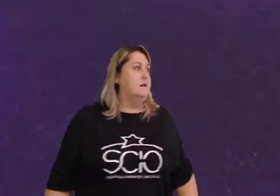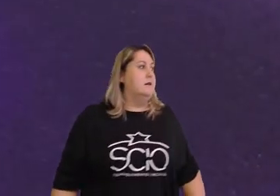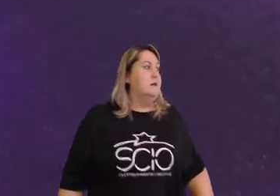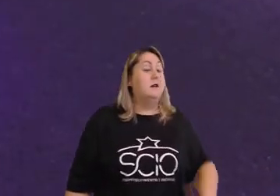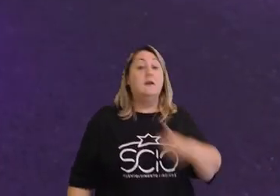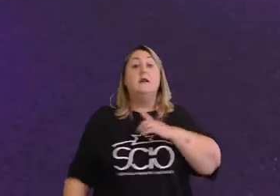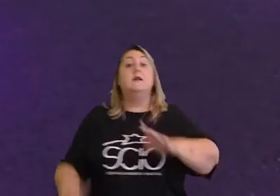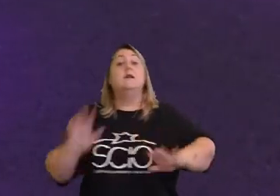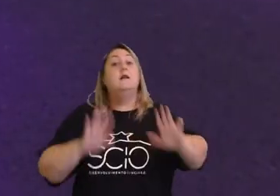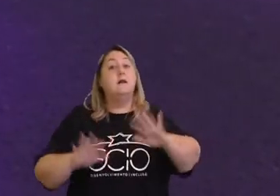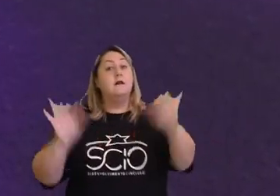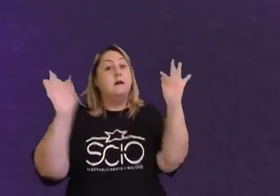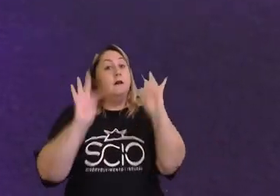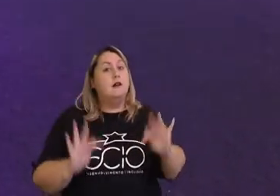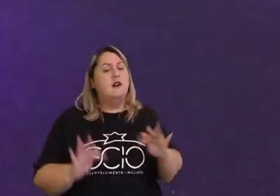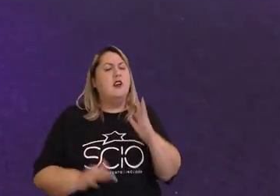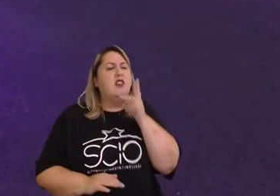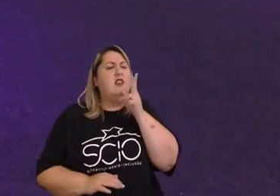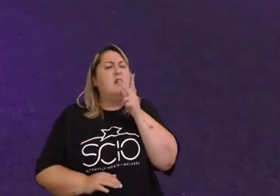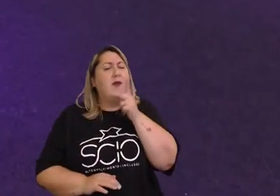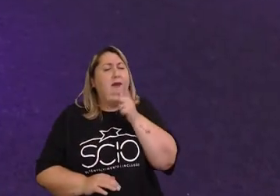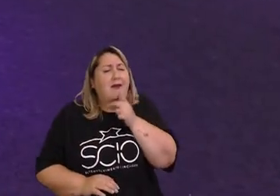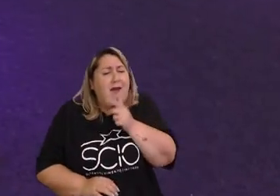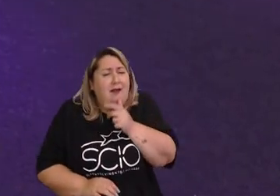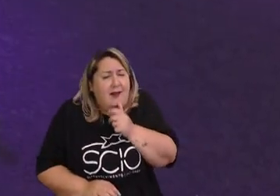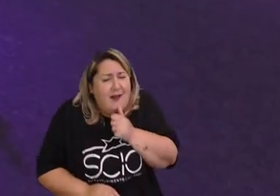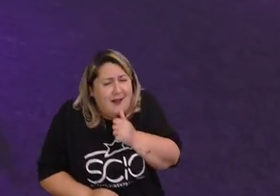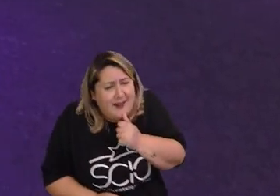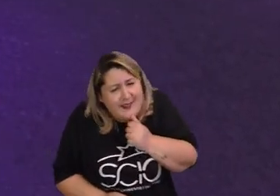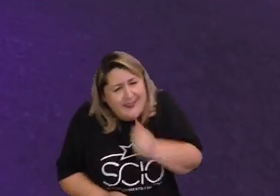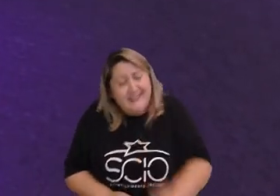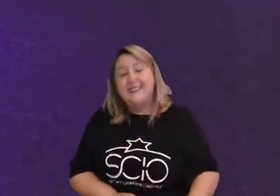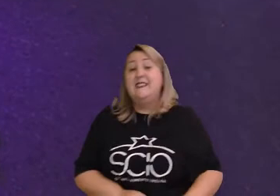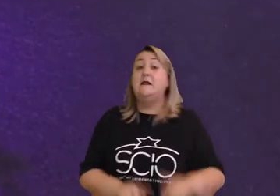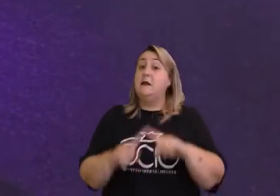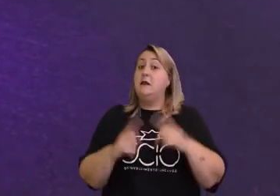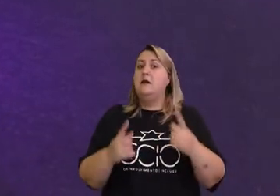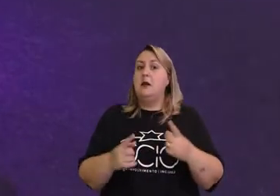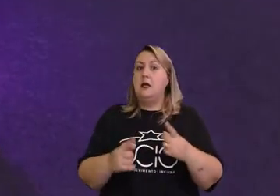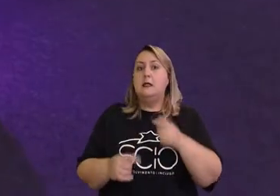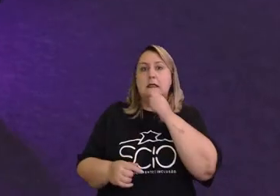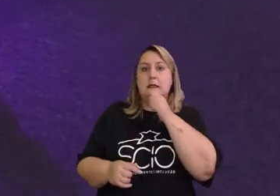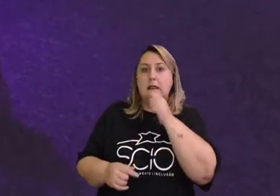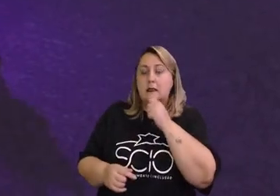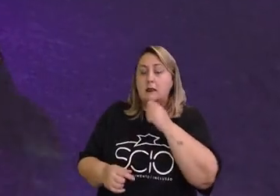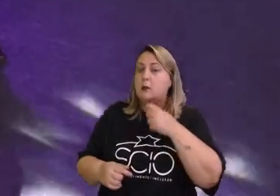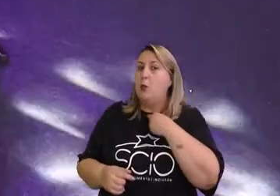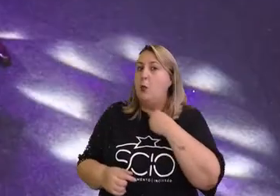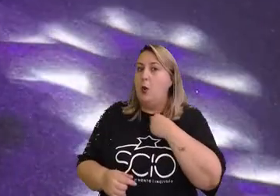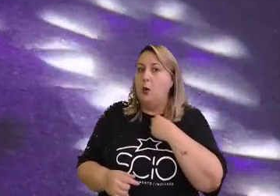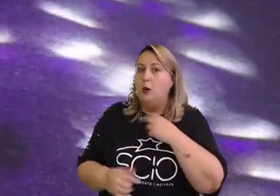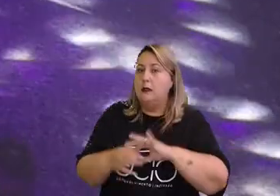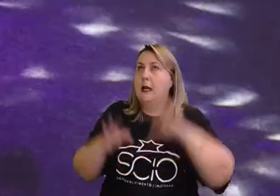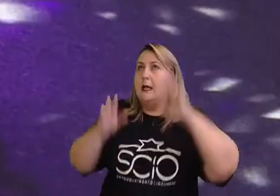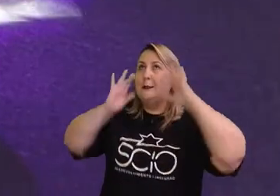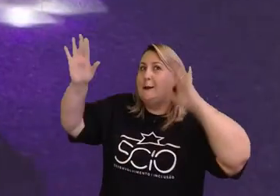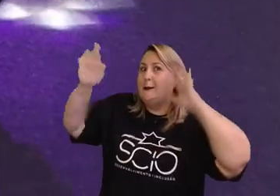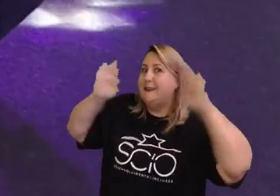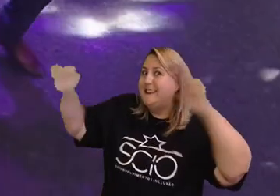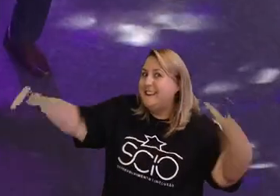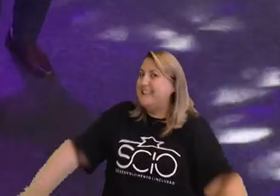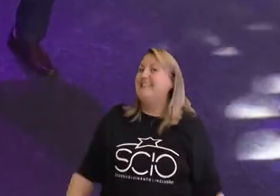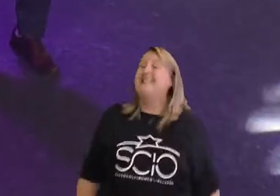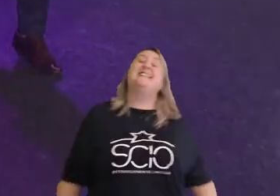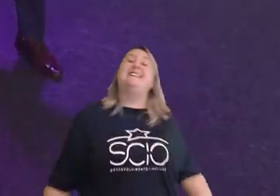Às vezes a felicidade demora a chegar, aí é que a gente não pode deixar de